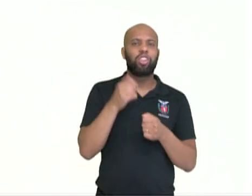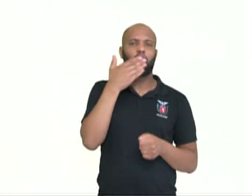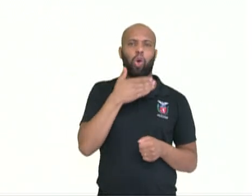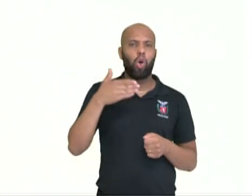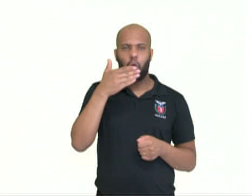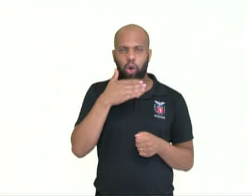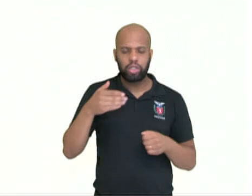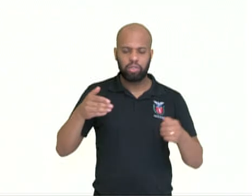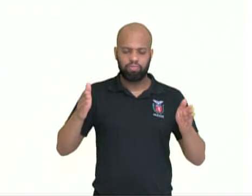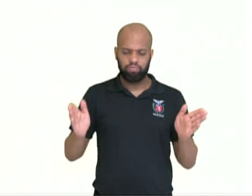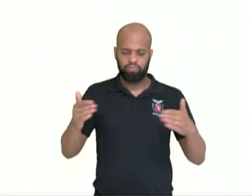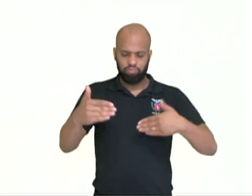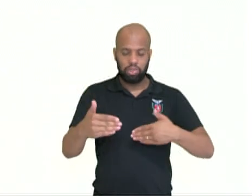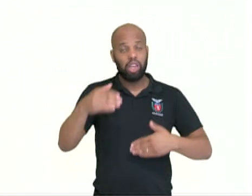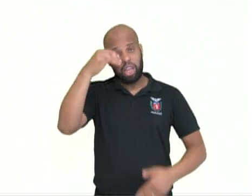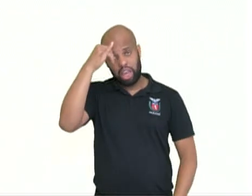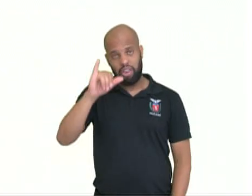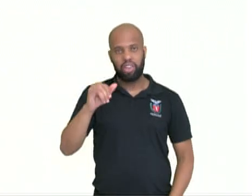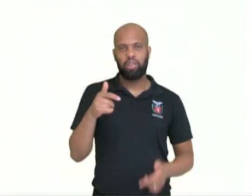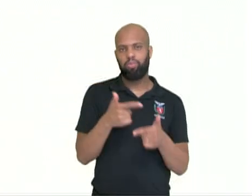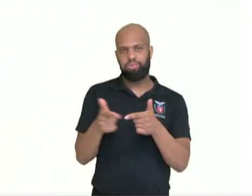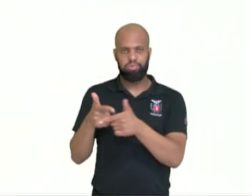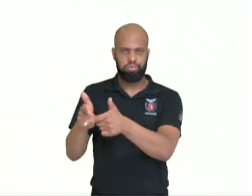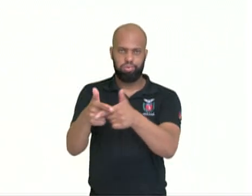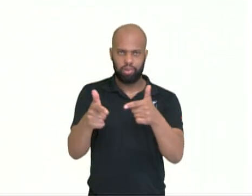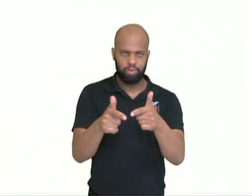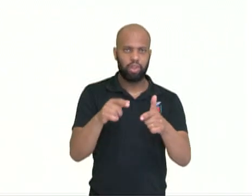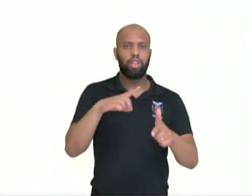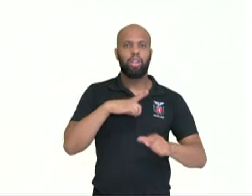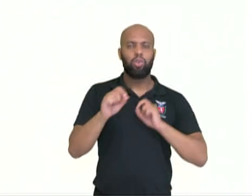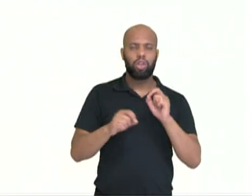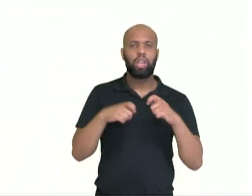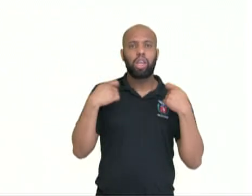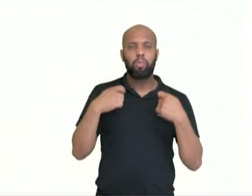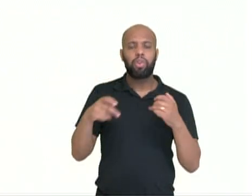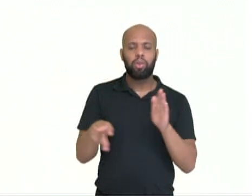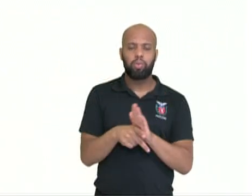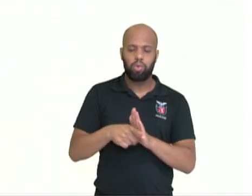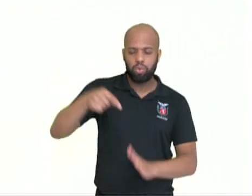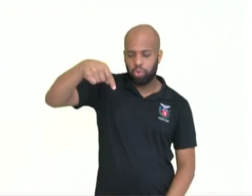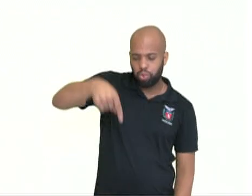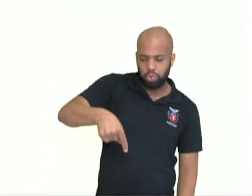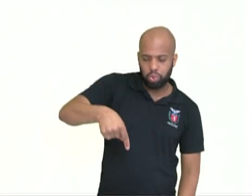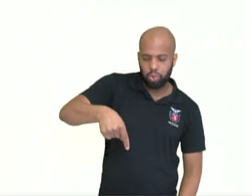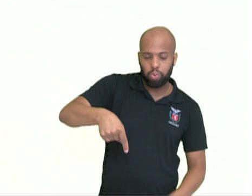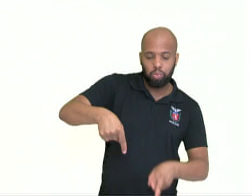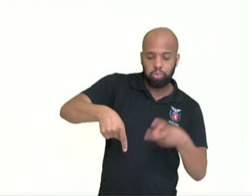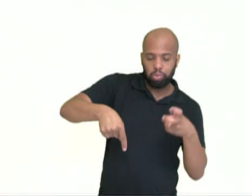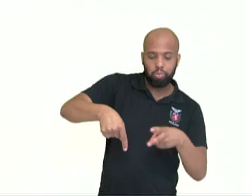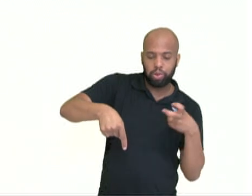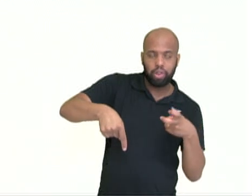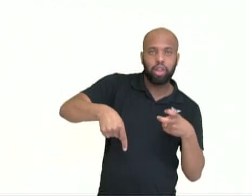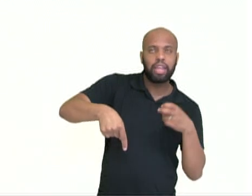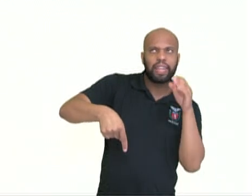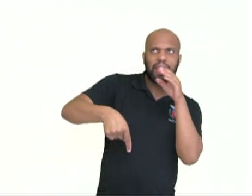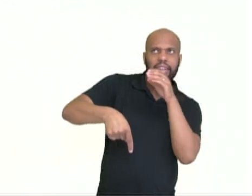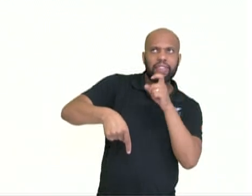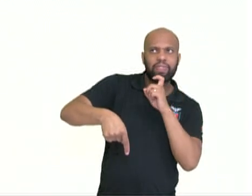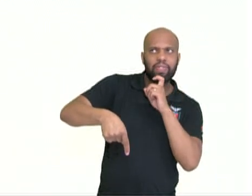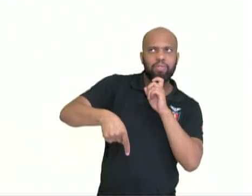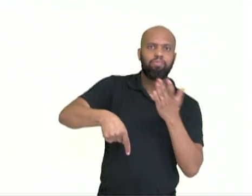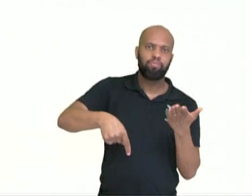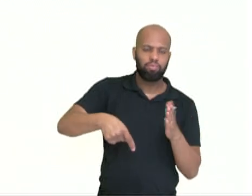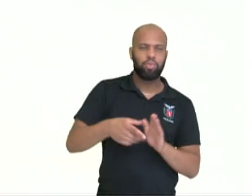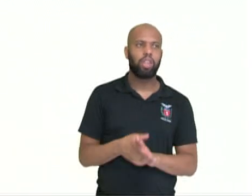e para não passar do ponto, ok? Então você precisa de um instrumento confiável. E há diversos